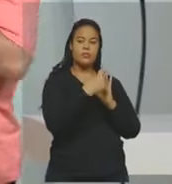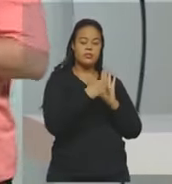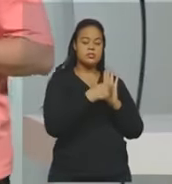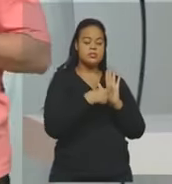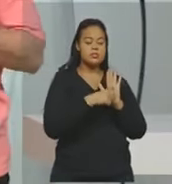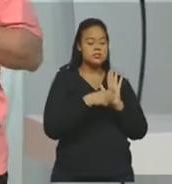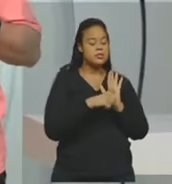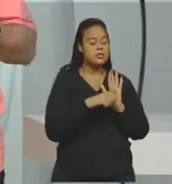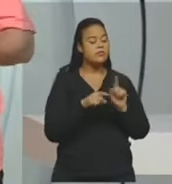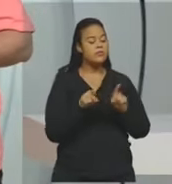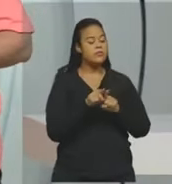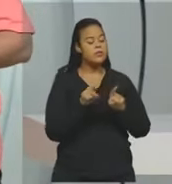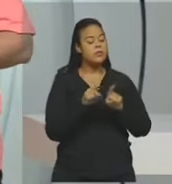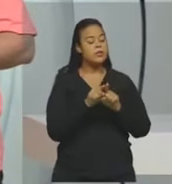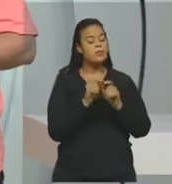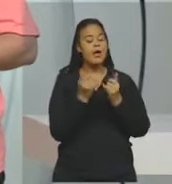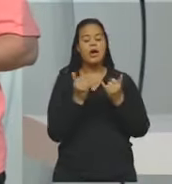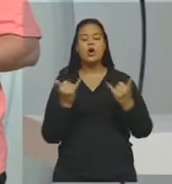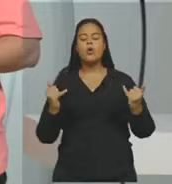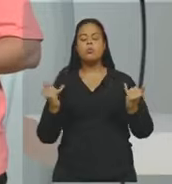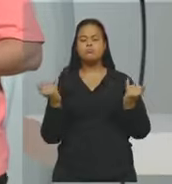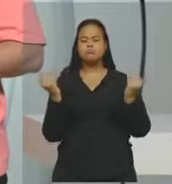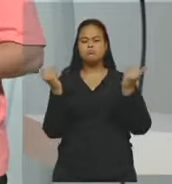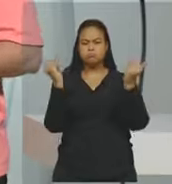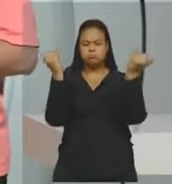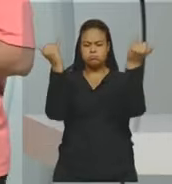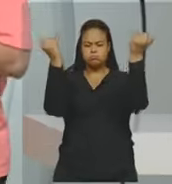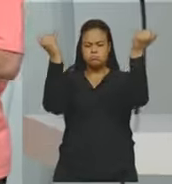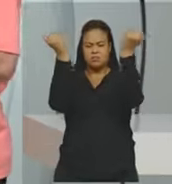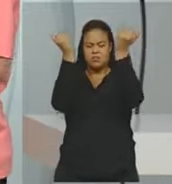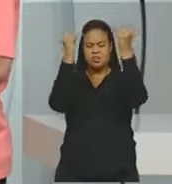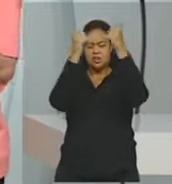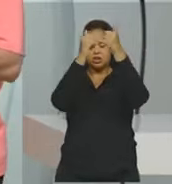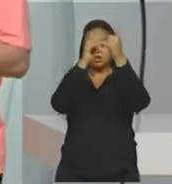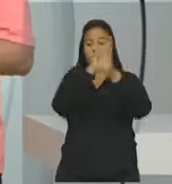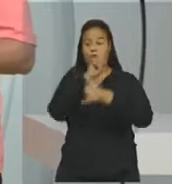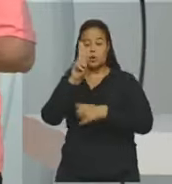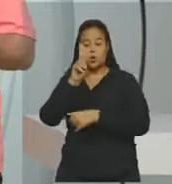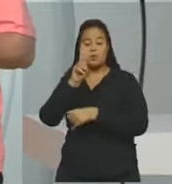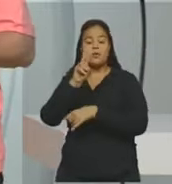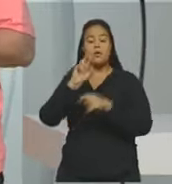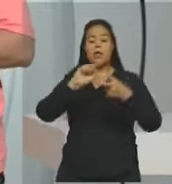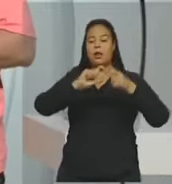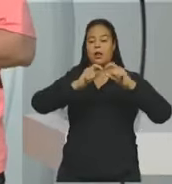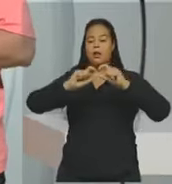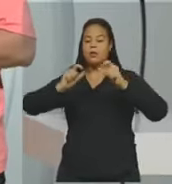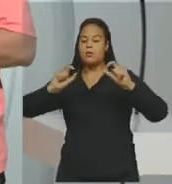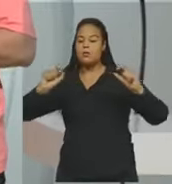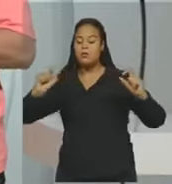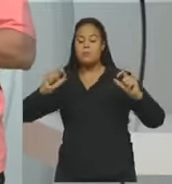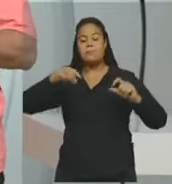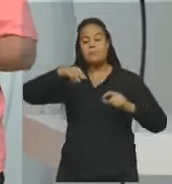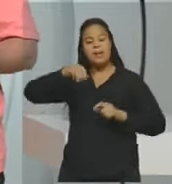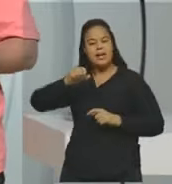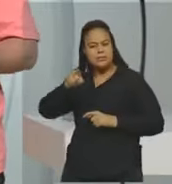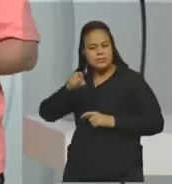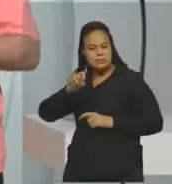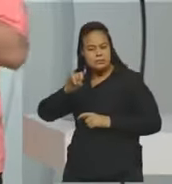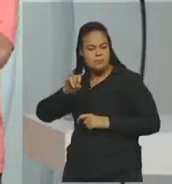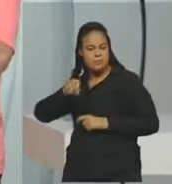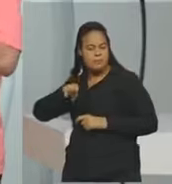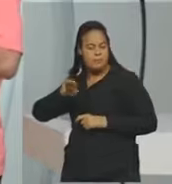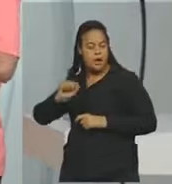de corrente máxima que vai poder passar sobre essas lâmpadas. Aí eu tenho várias opções. Eu posso usar a lei de Ohm ou posso